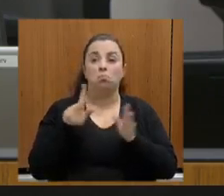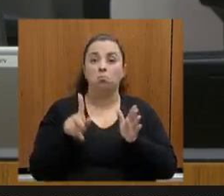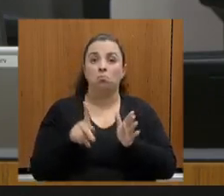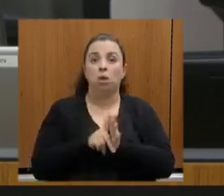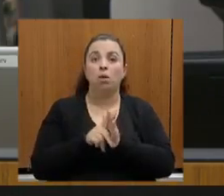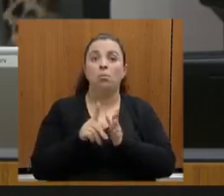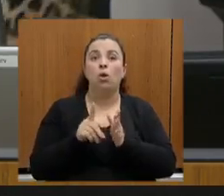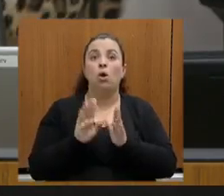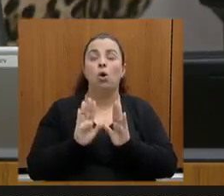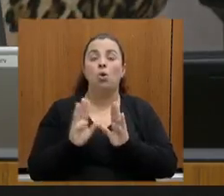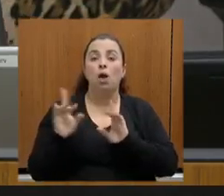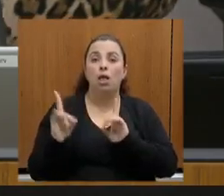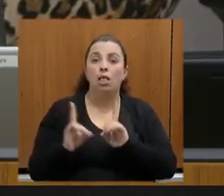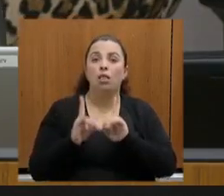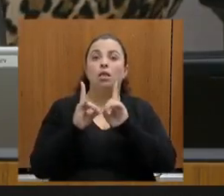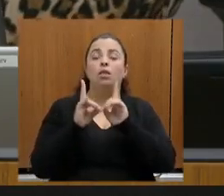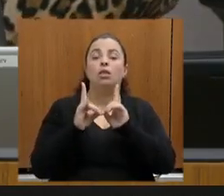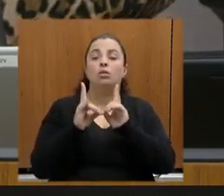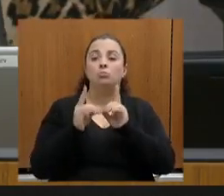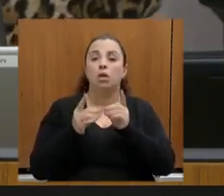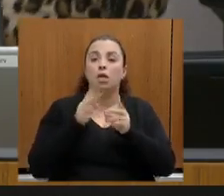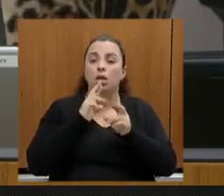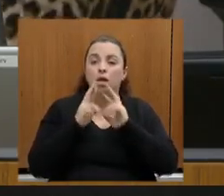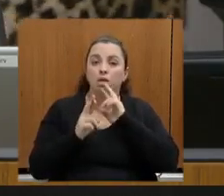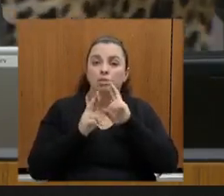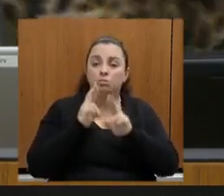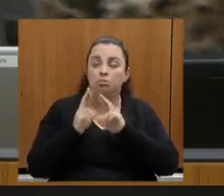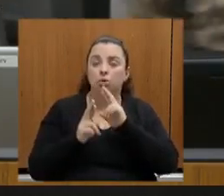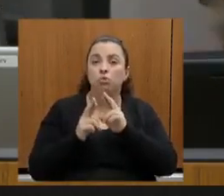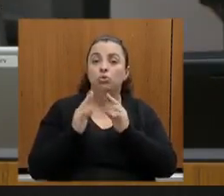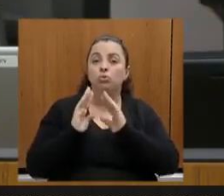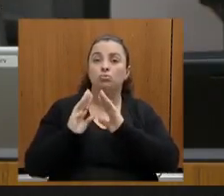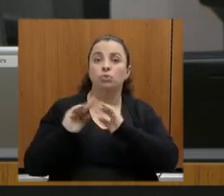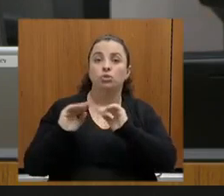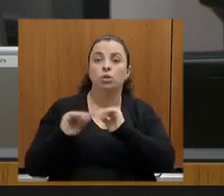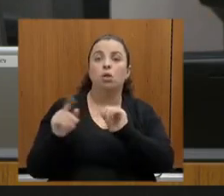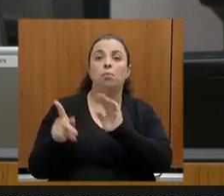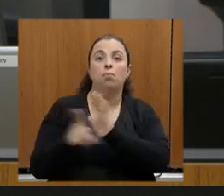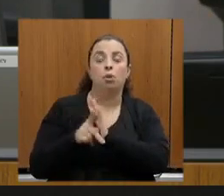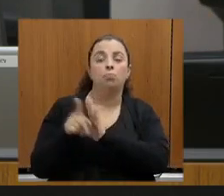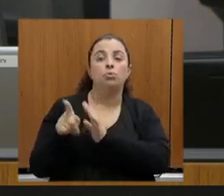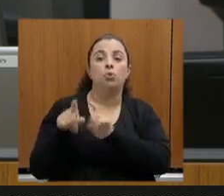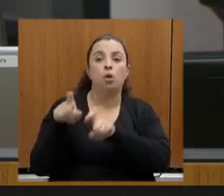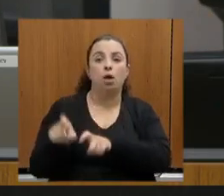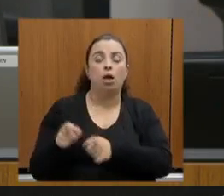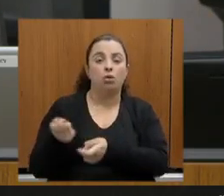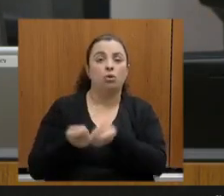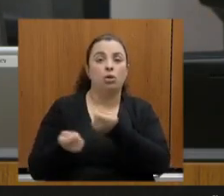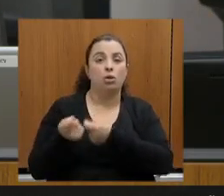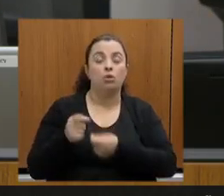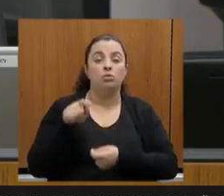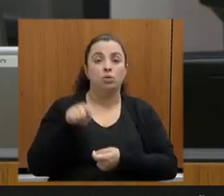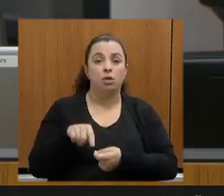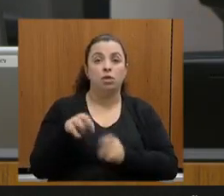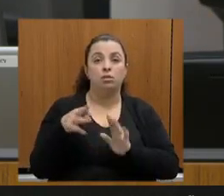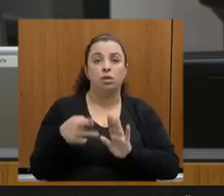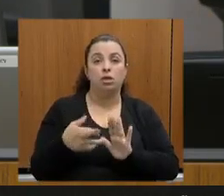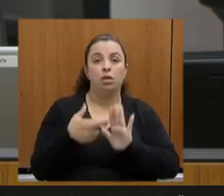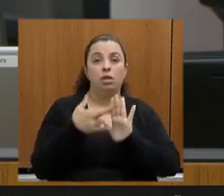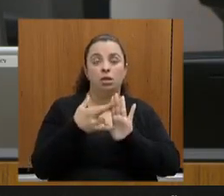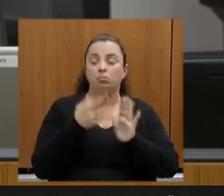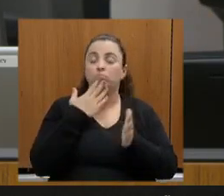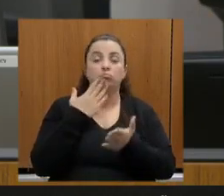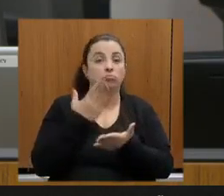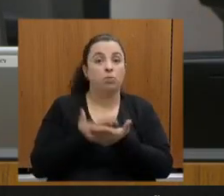para o atendimento às demandas do agronegócio em forma que o presente requerimento é decorrente